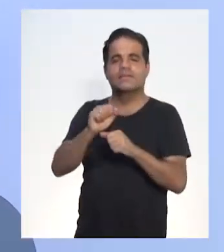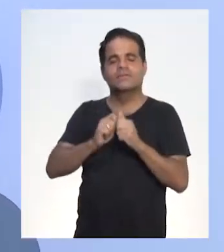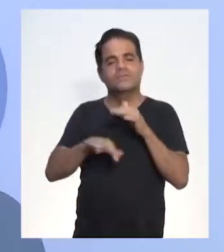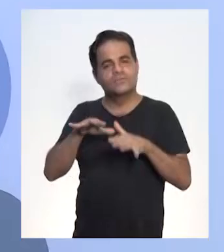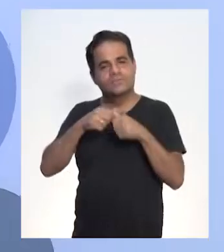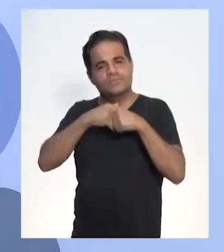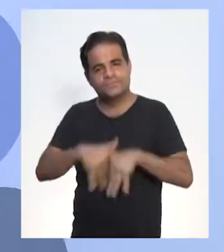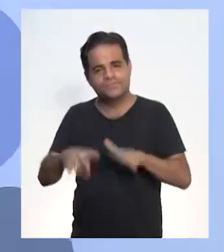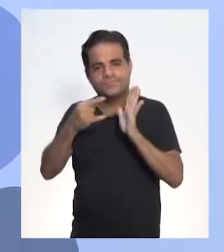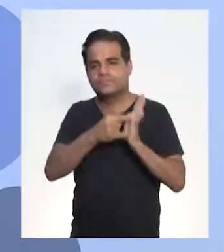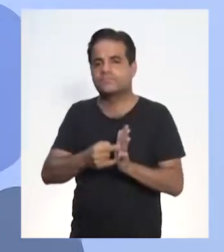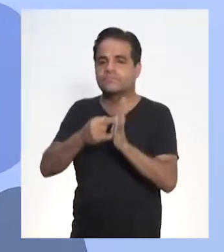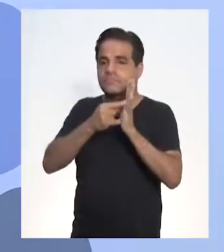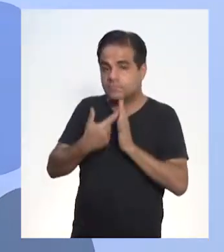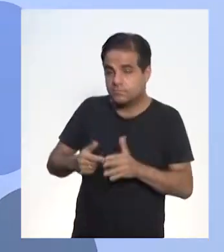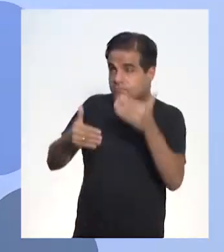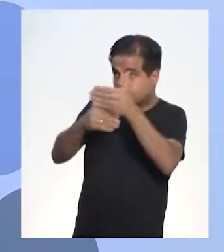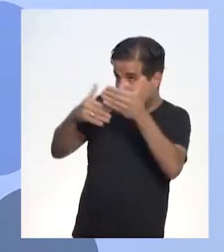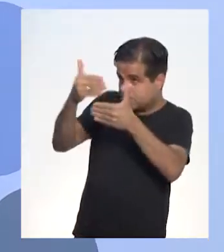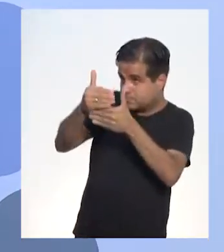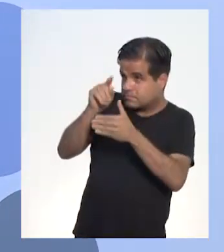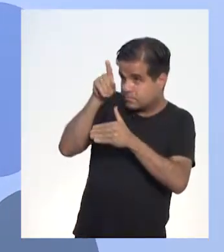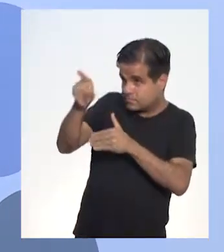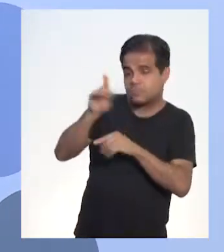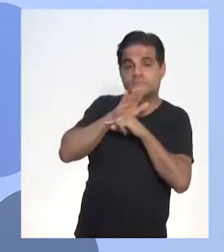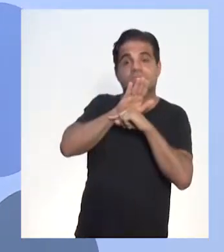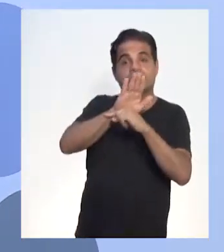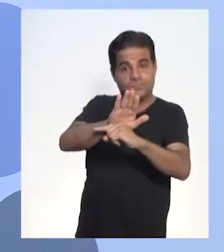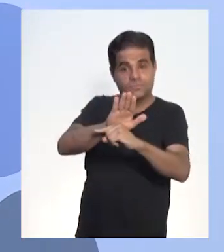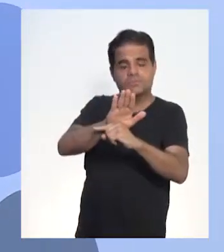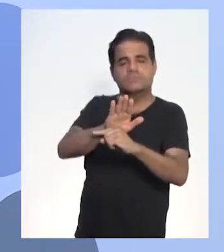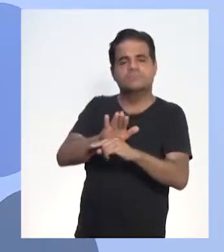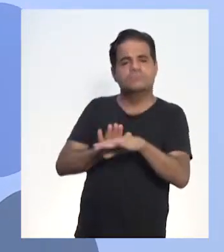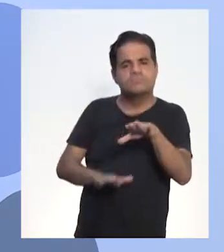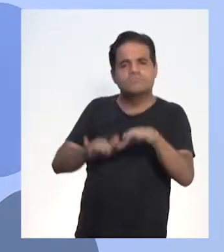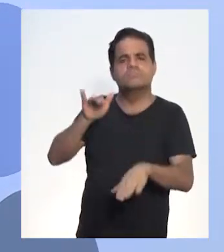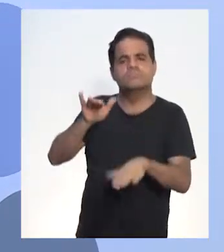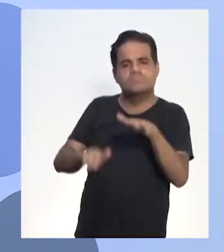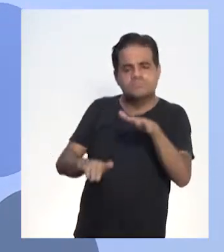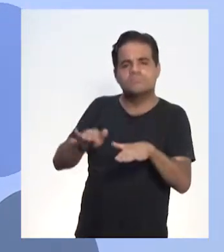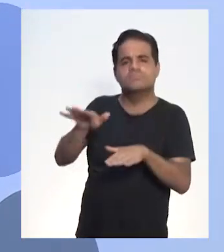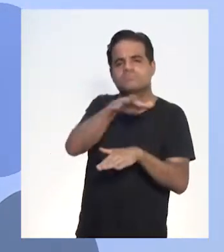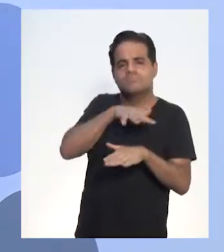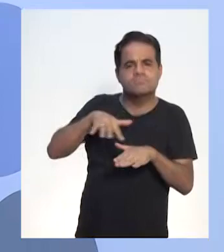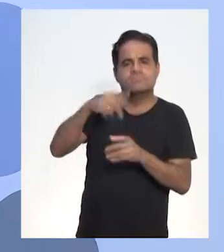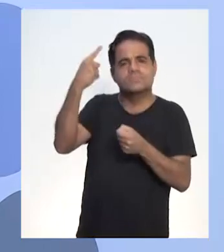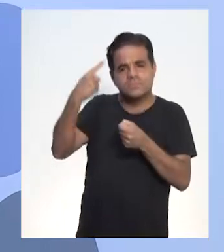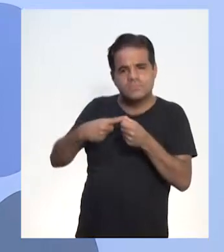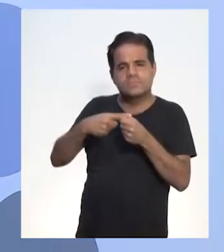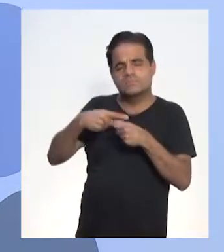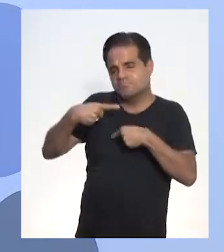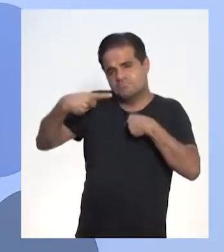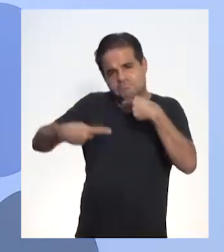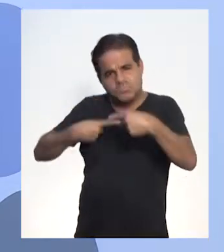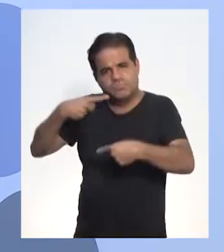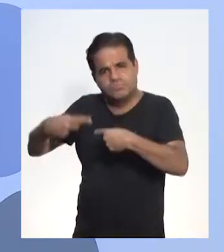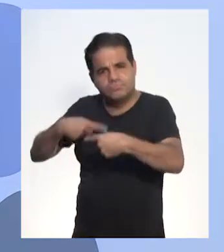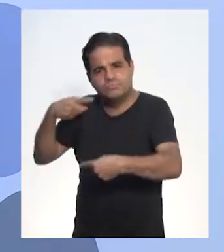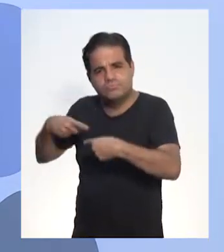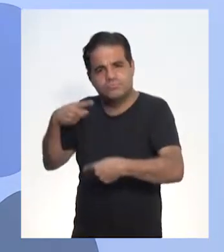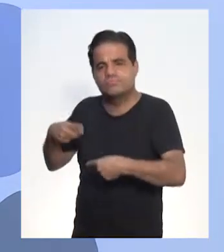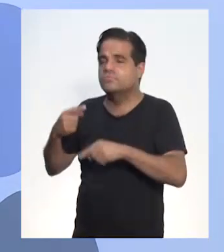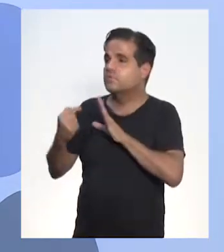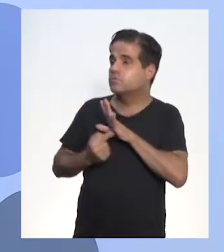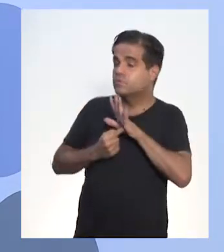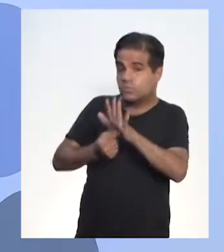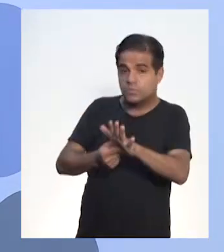Está num próximo slide, que ajuda a entender um pouquinho sobre essa variação do fluxo magnético no interior da espira. Né? Aí eu fiz uma